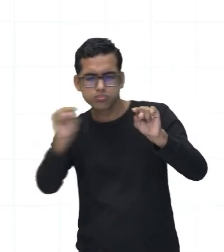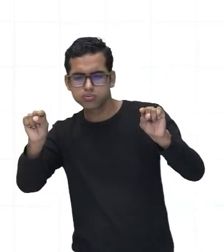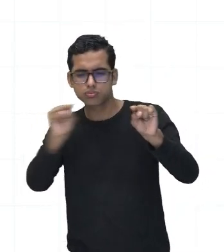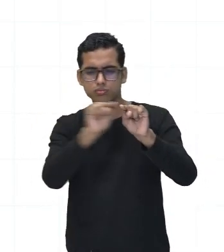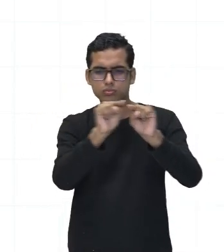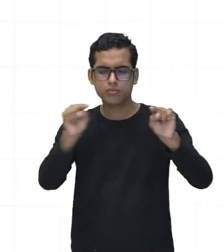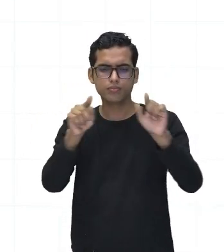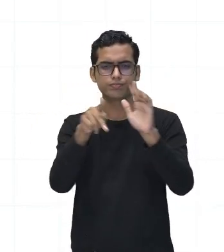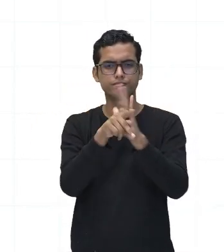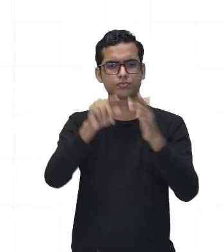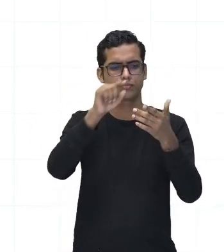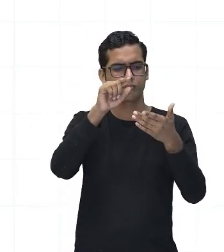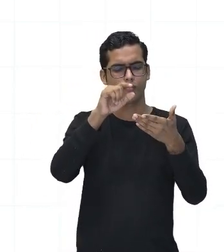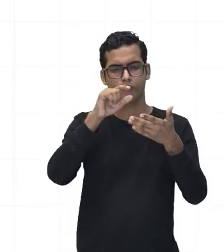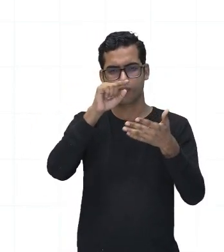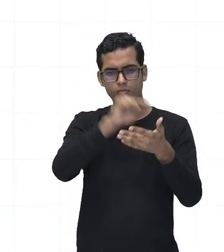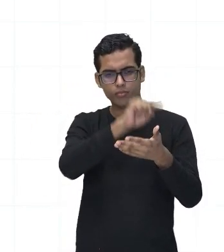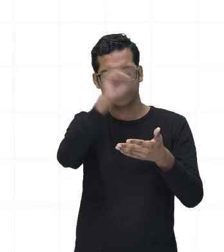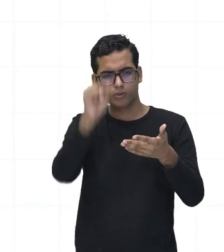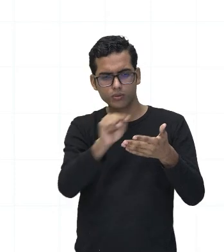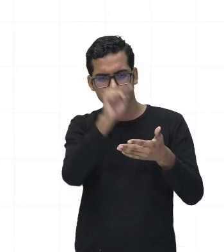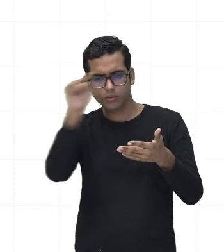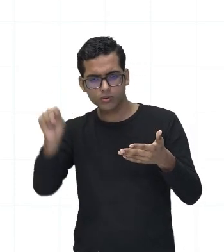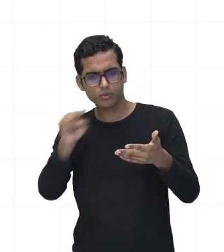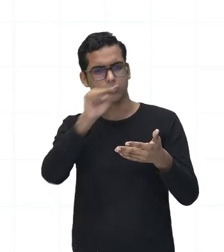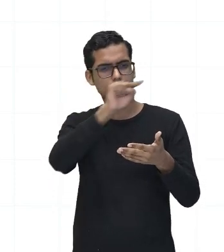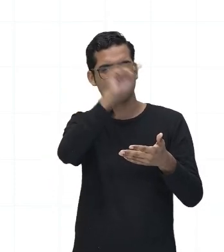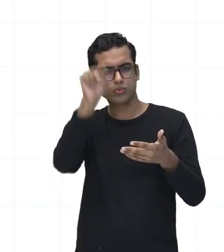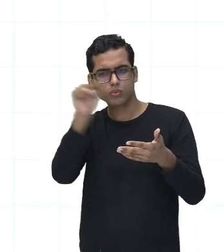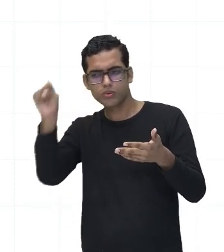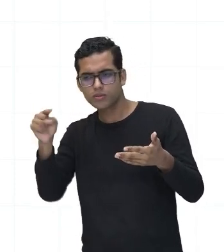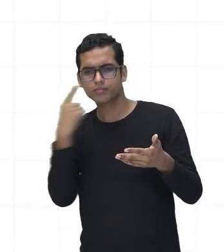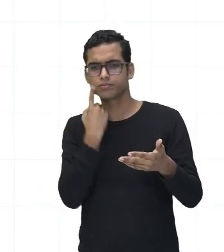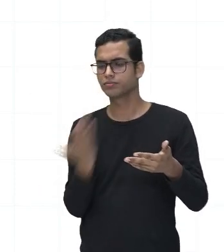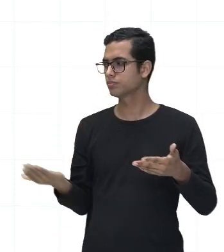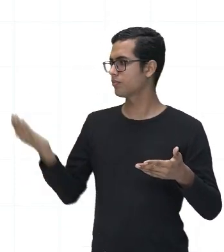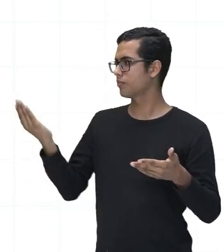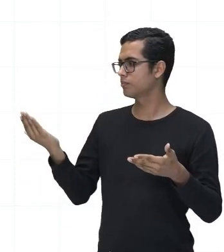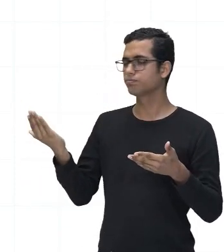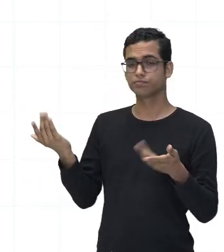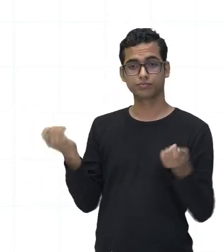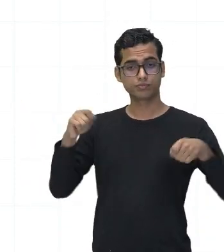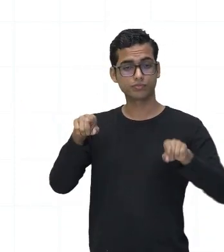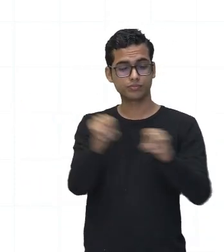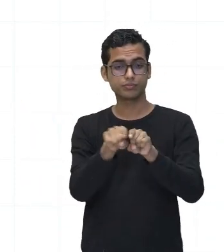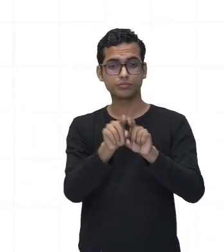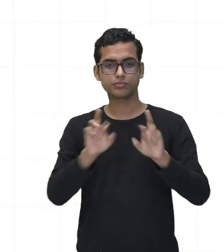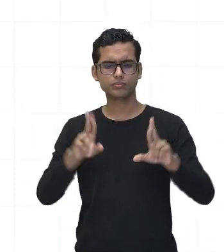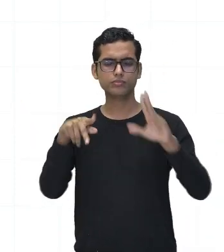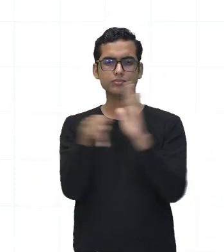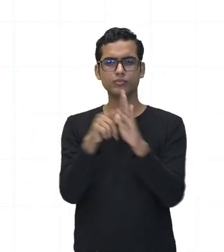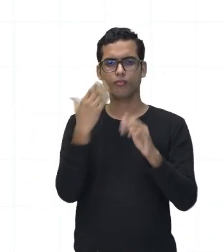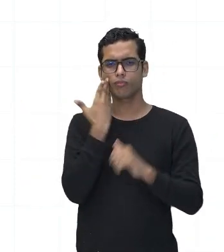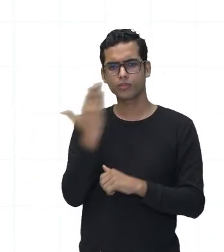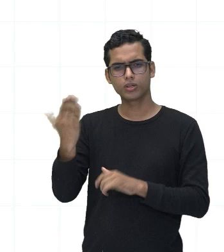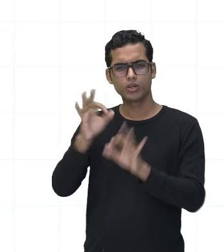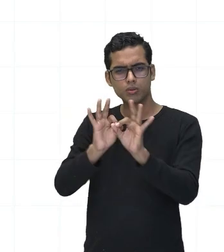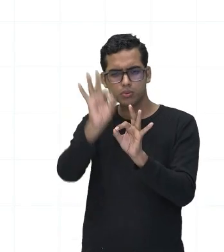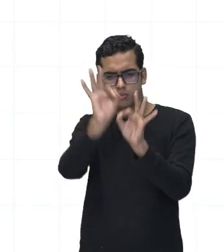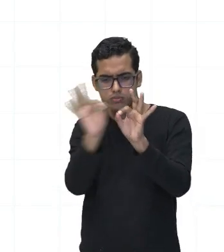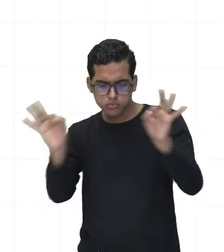espirais, certo? Em linhas onduladas. Então, as linhas elas podem variar de direção, tamanho, espessura e